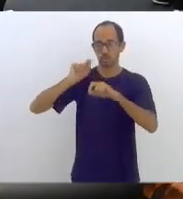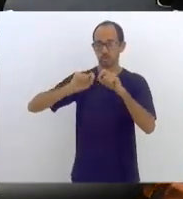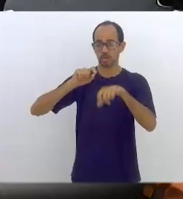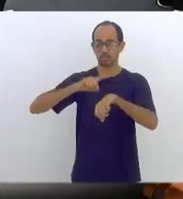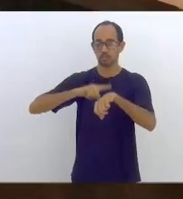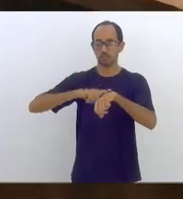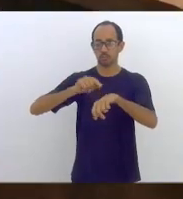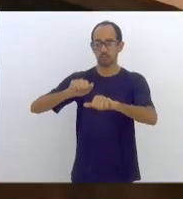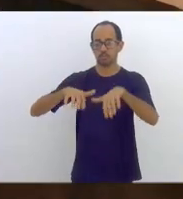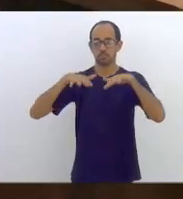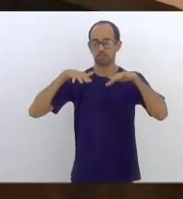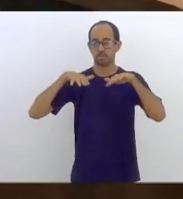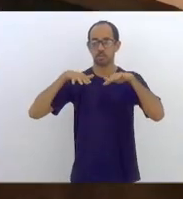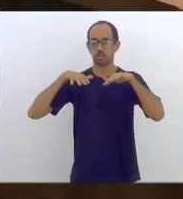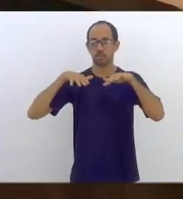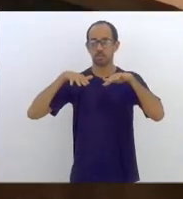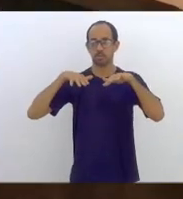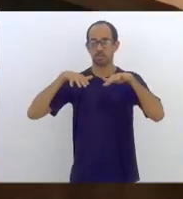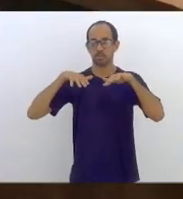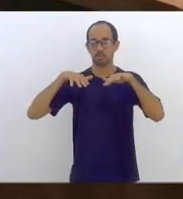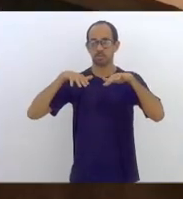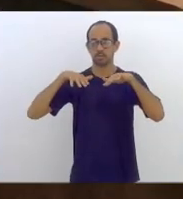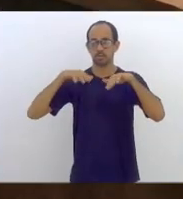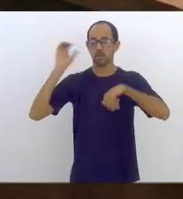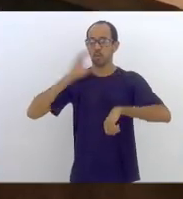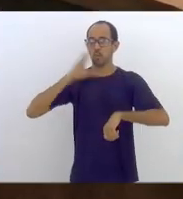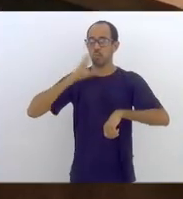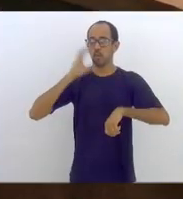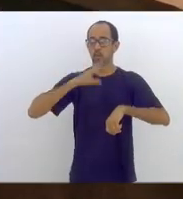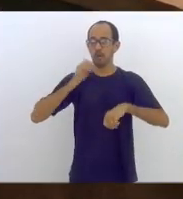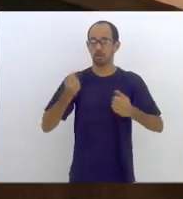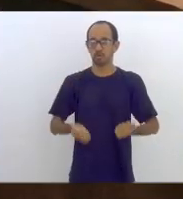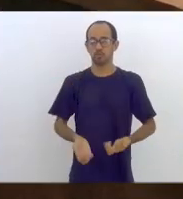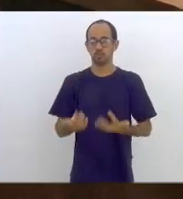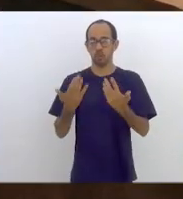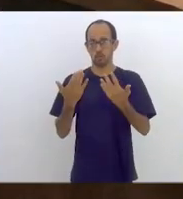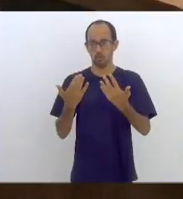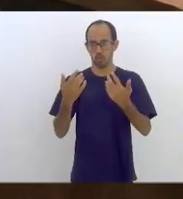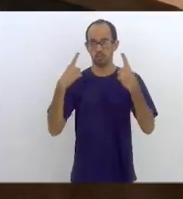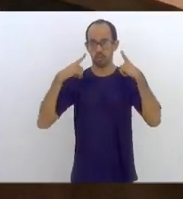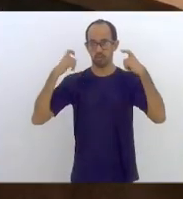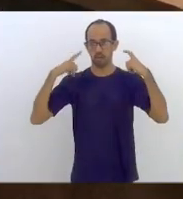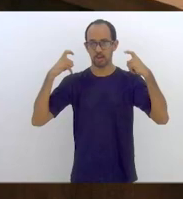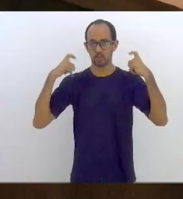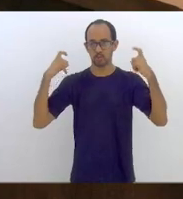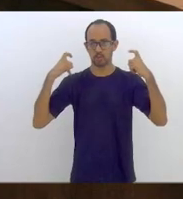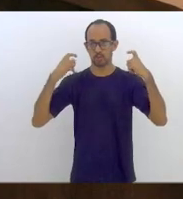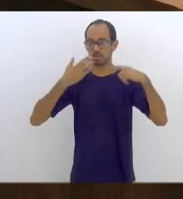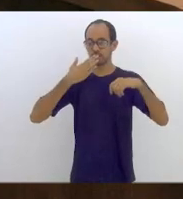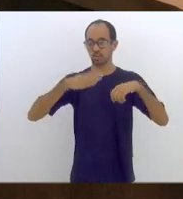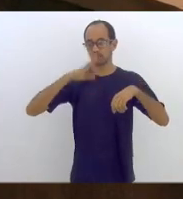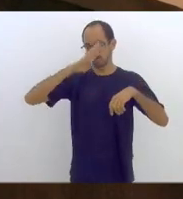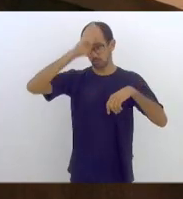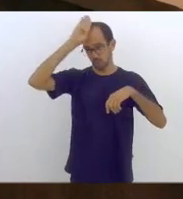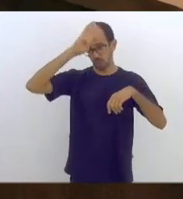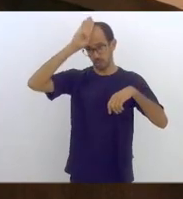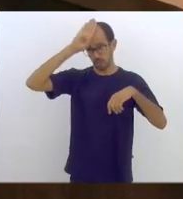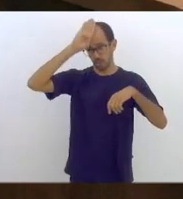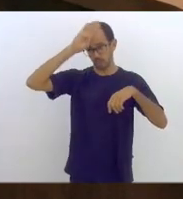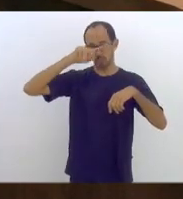plenário o palavra de incêndio tocou e nós pedimos para que abrigada verificasse né